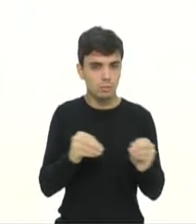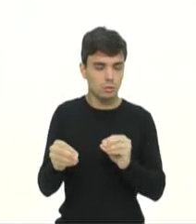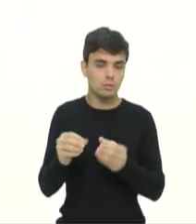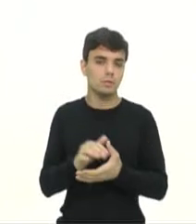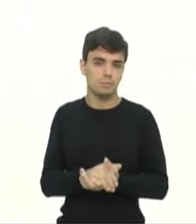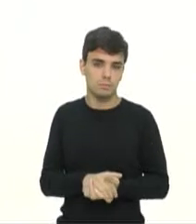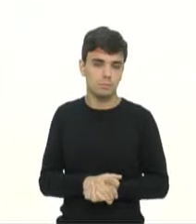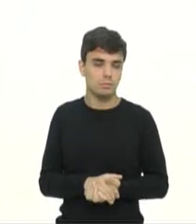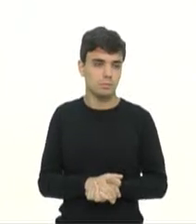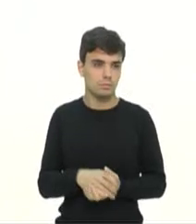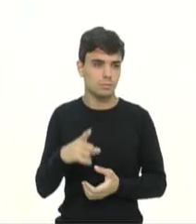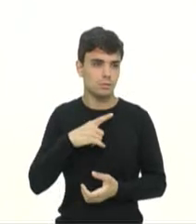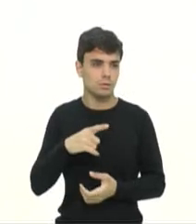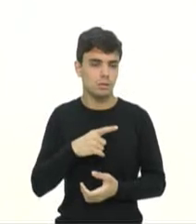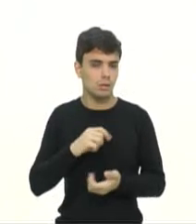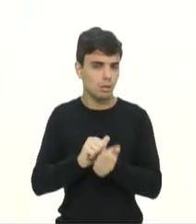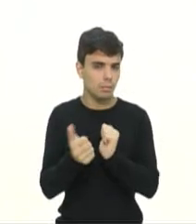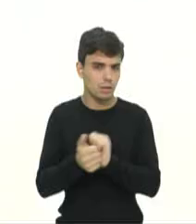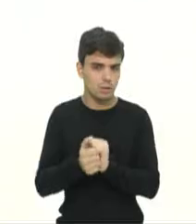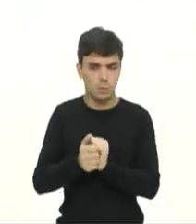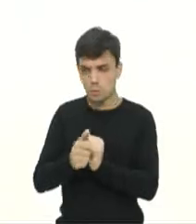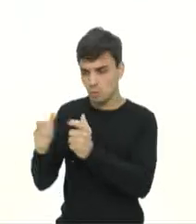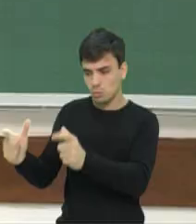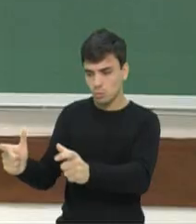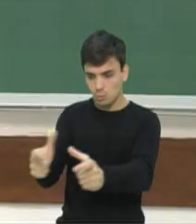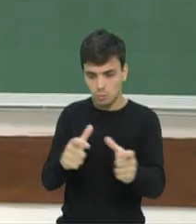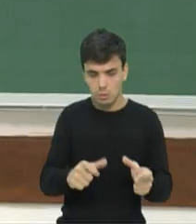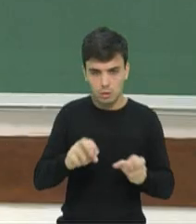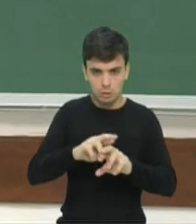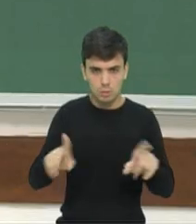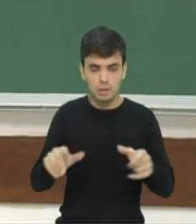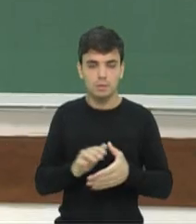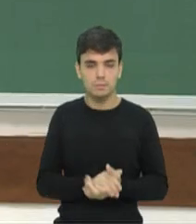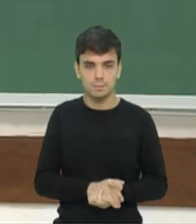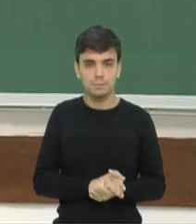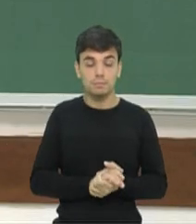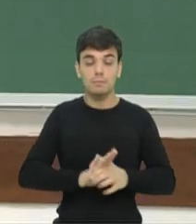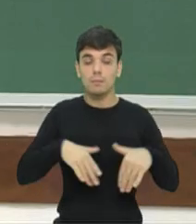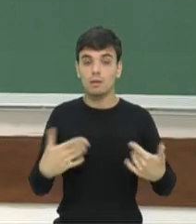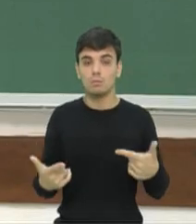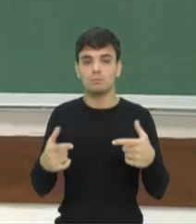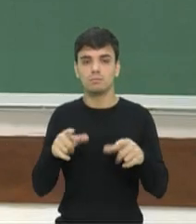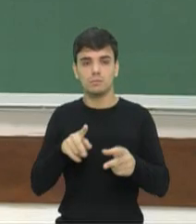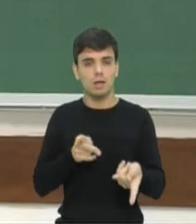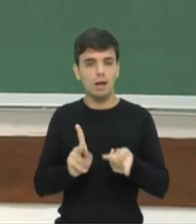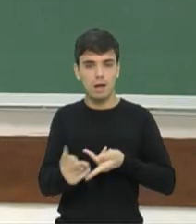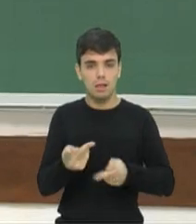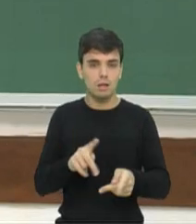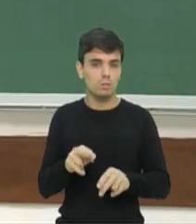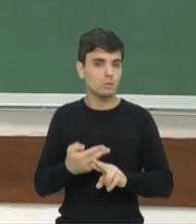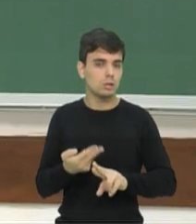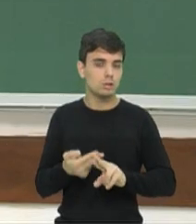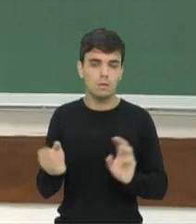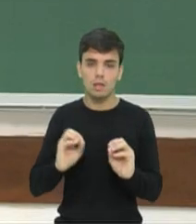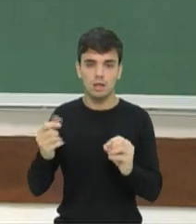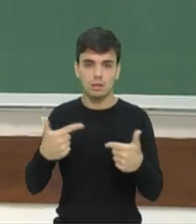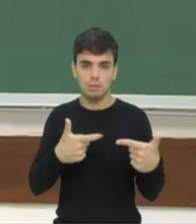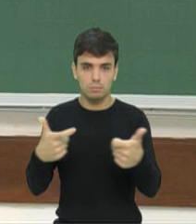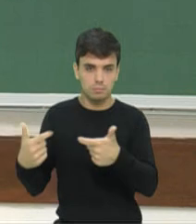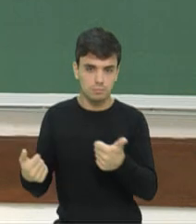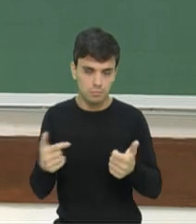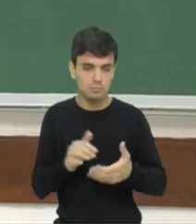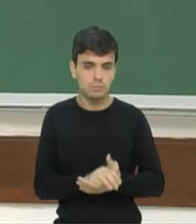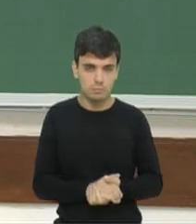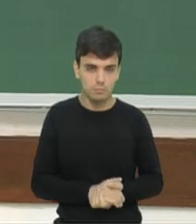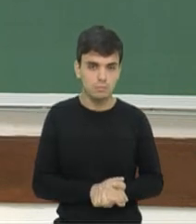adeptos em várias nações. Então, como o karatê não utilizava de armas, ficou fácil ali, como a proibição, os Estados Unidos proibiram então a prática do karatê,